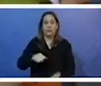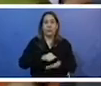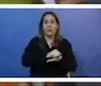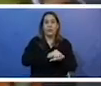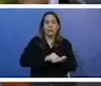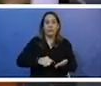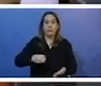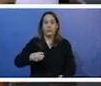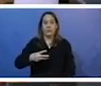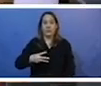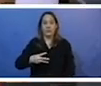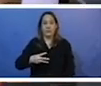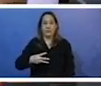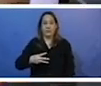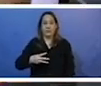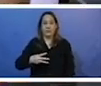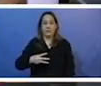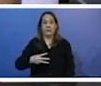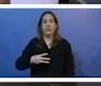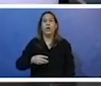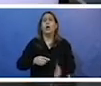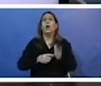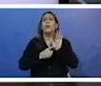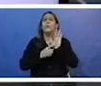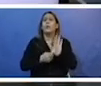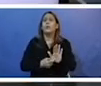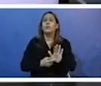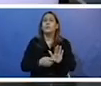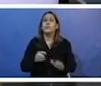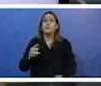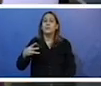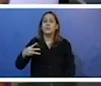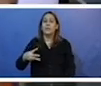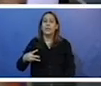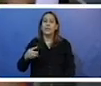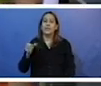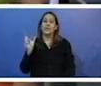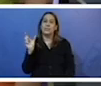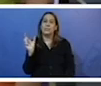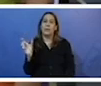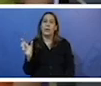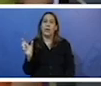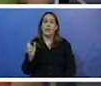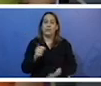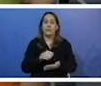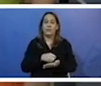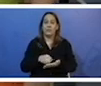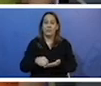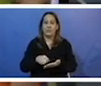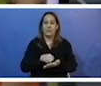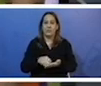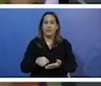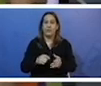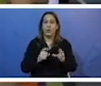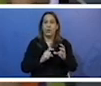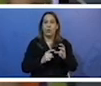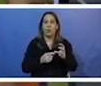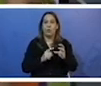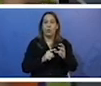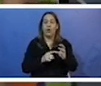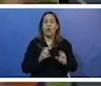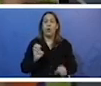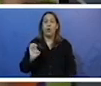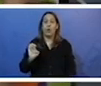3. Dê exemplo de 3 palavras escritas com a vogal E, que